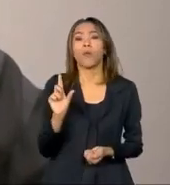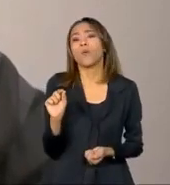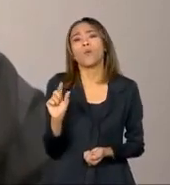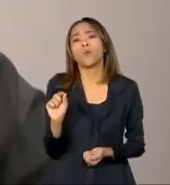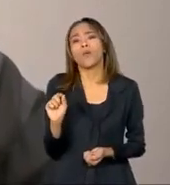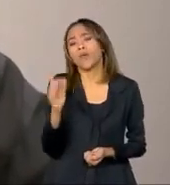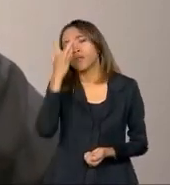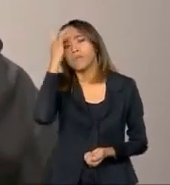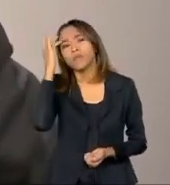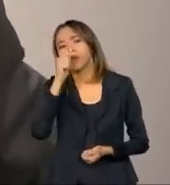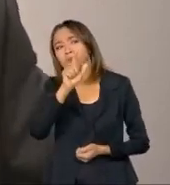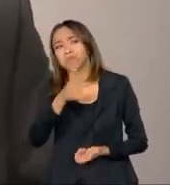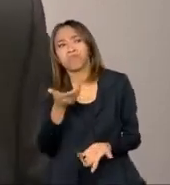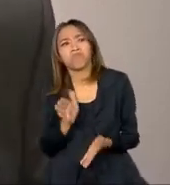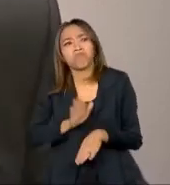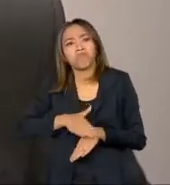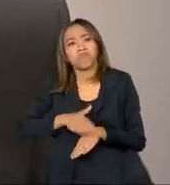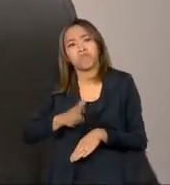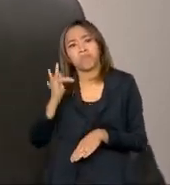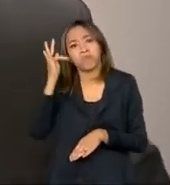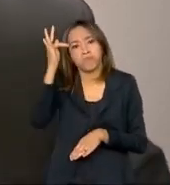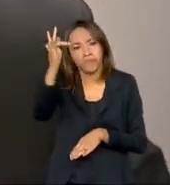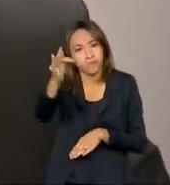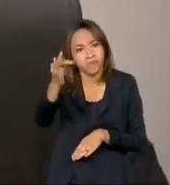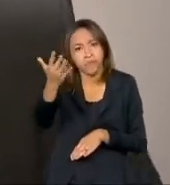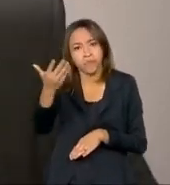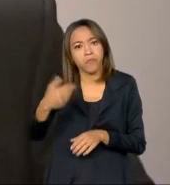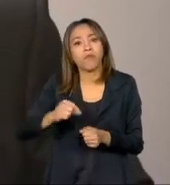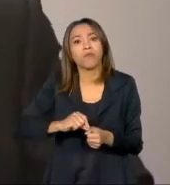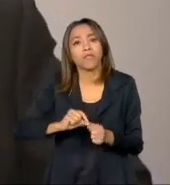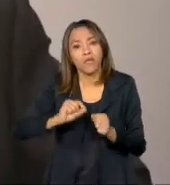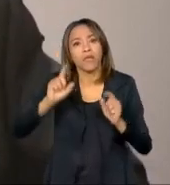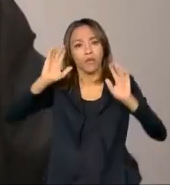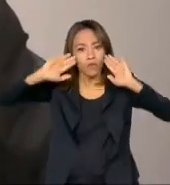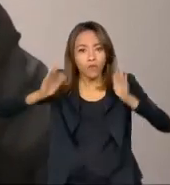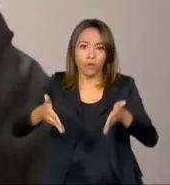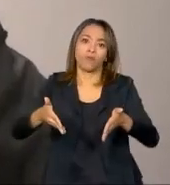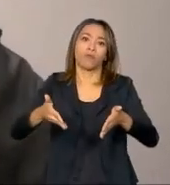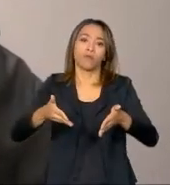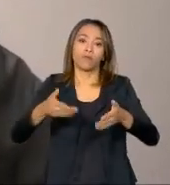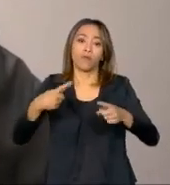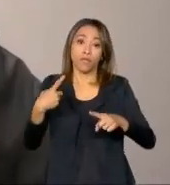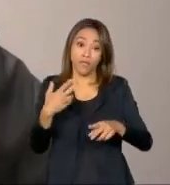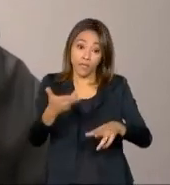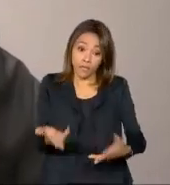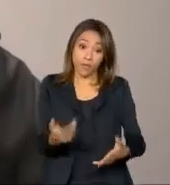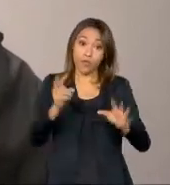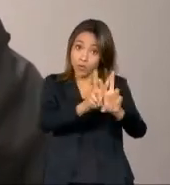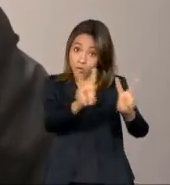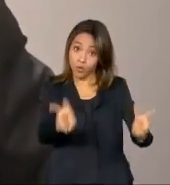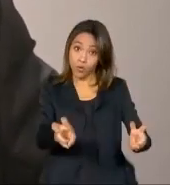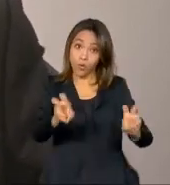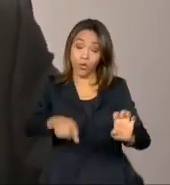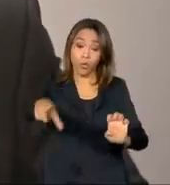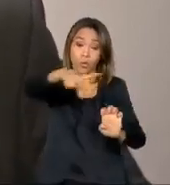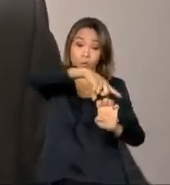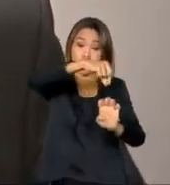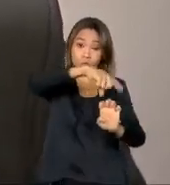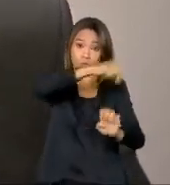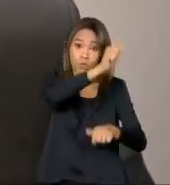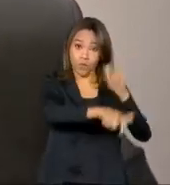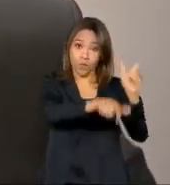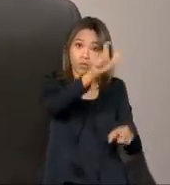vão fazer, ela é central. E aí a questão do empreendedorismo, de